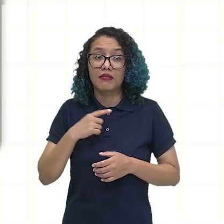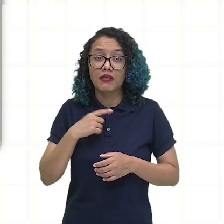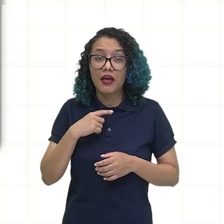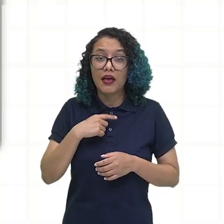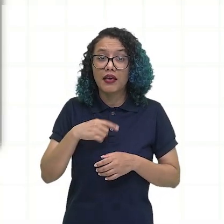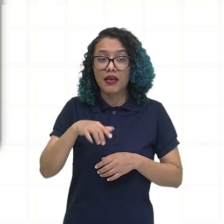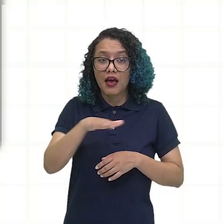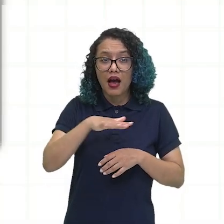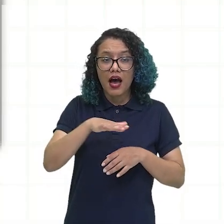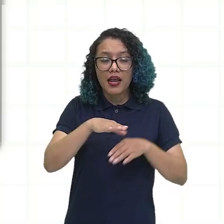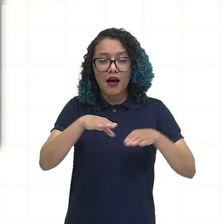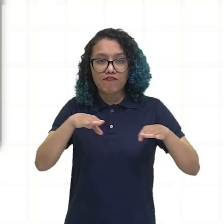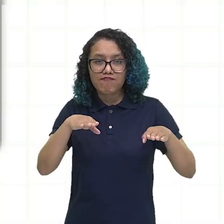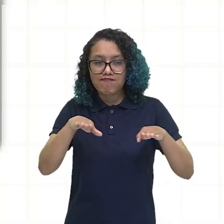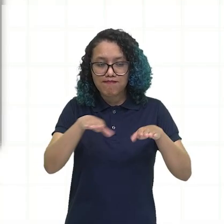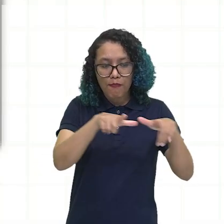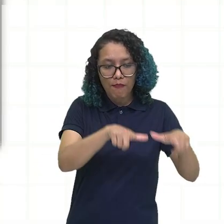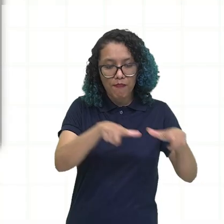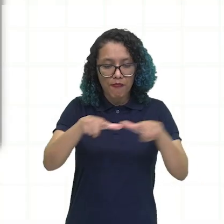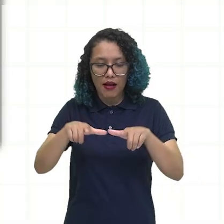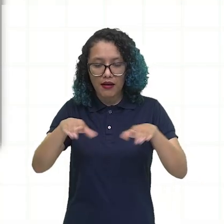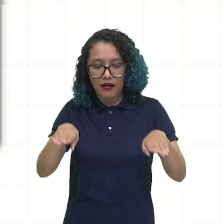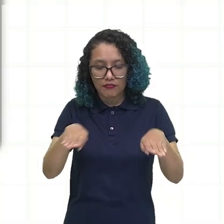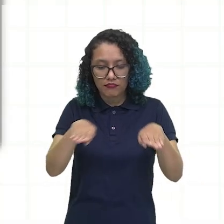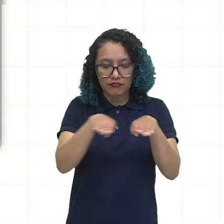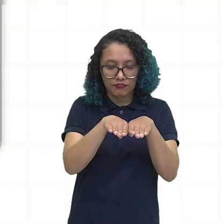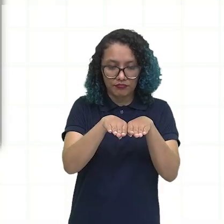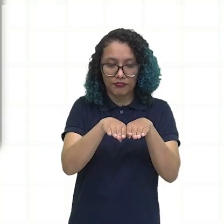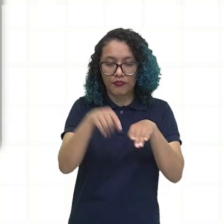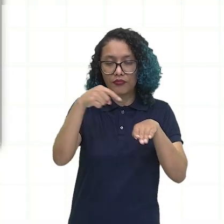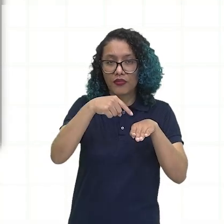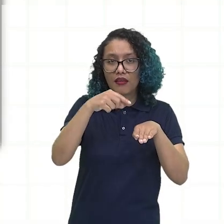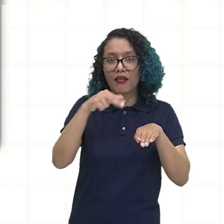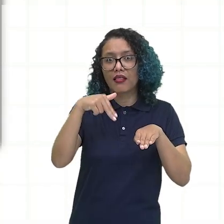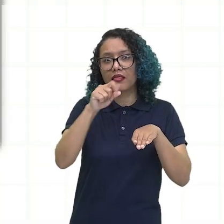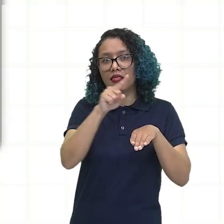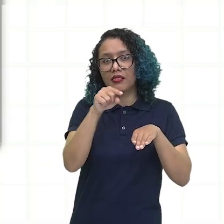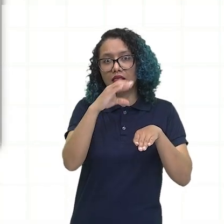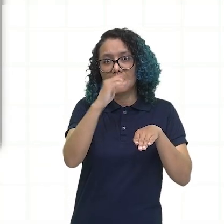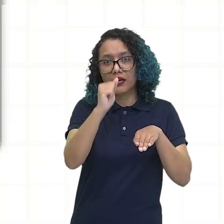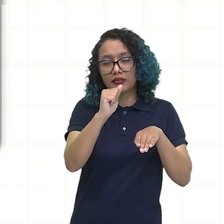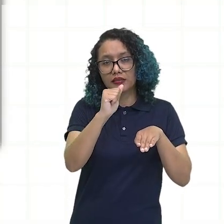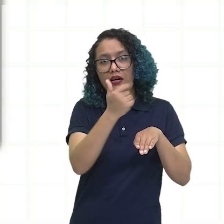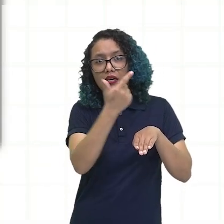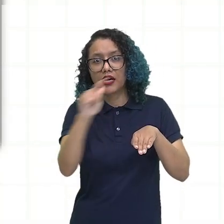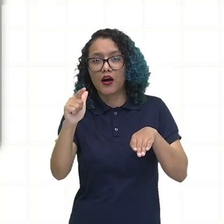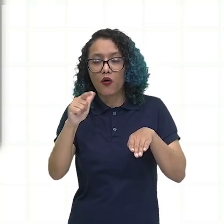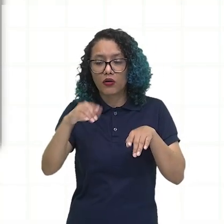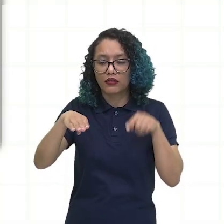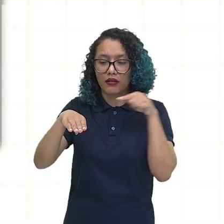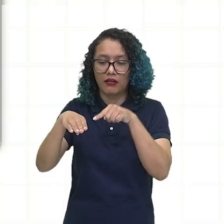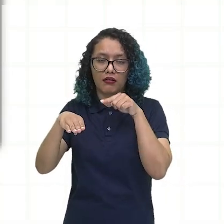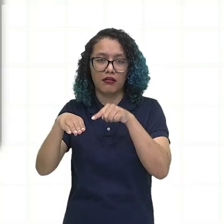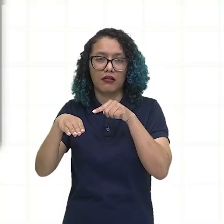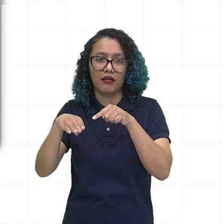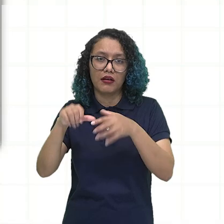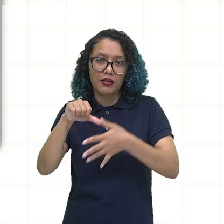placas tectônicas. A placa oceana de Nazca e a placa oceânica,